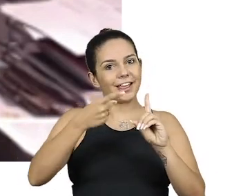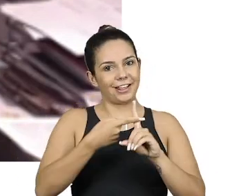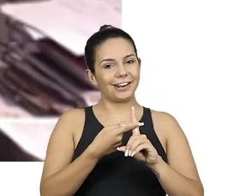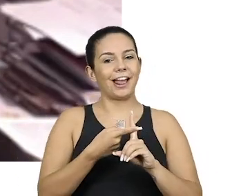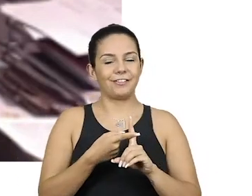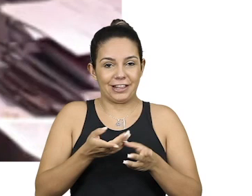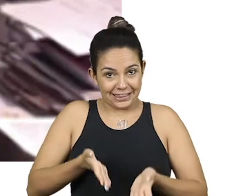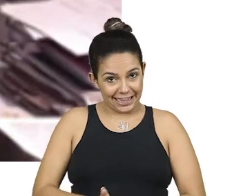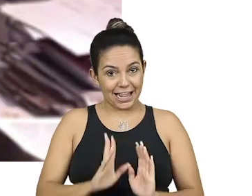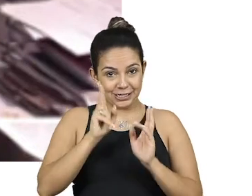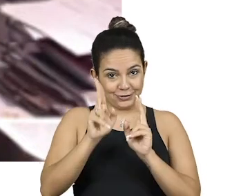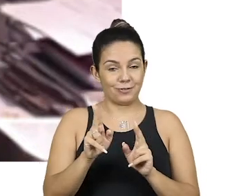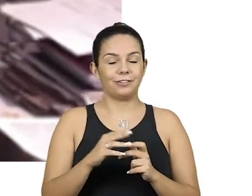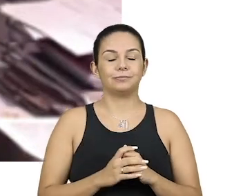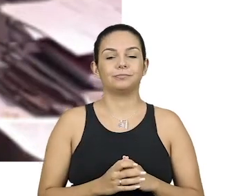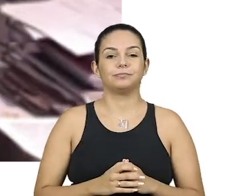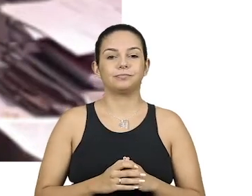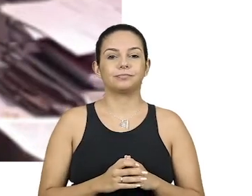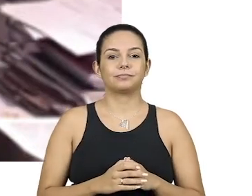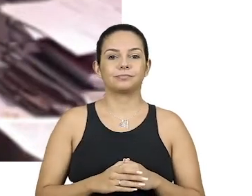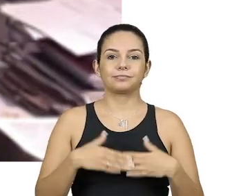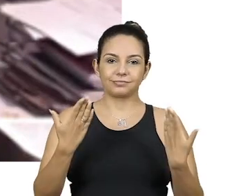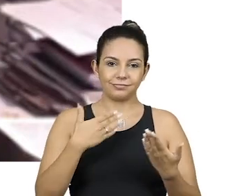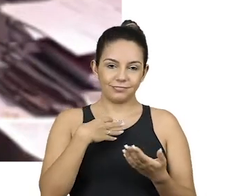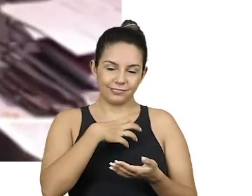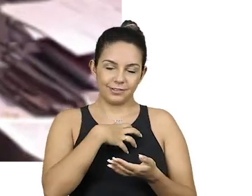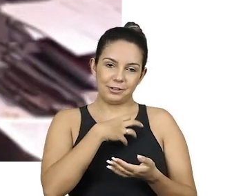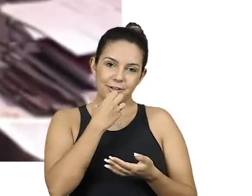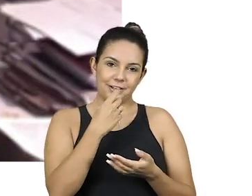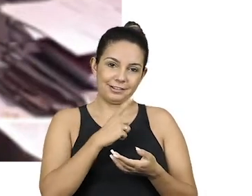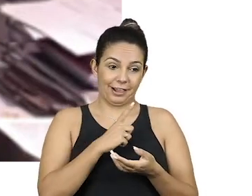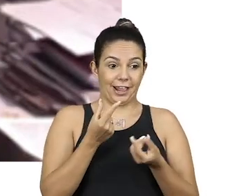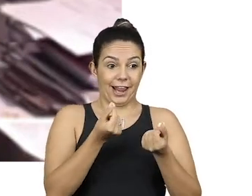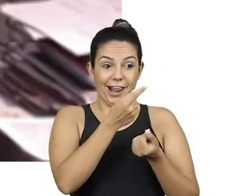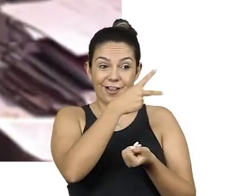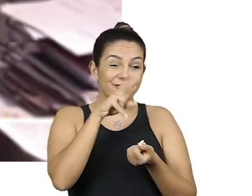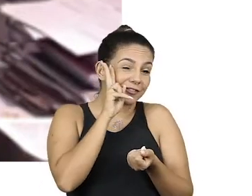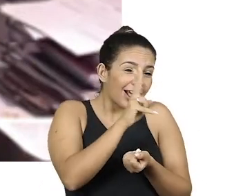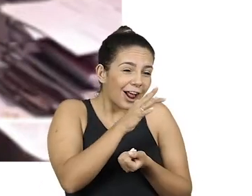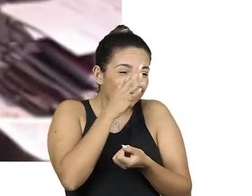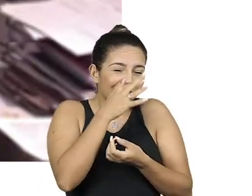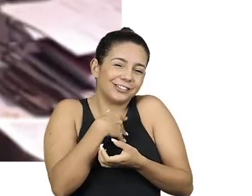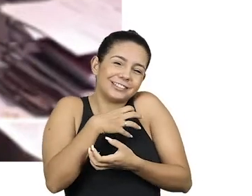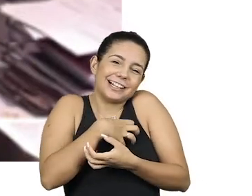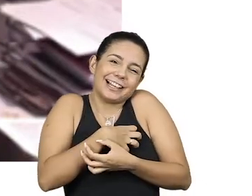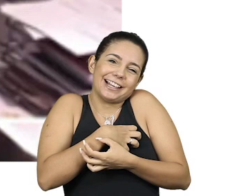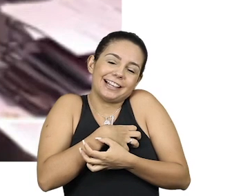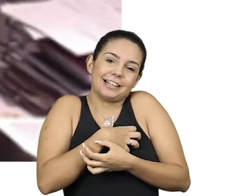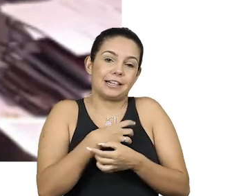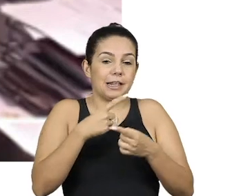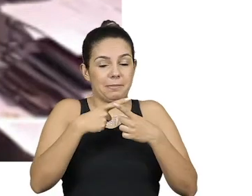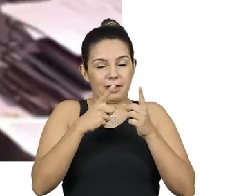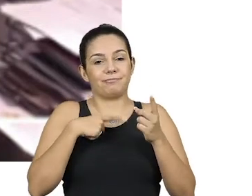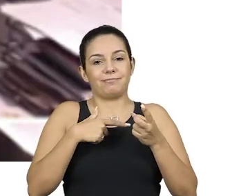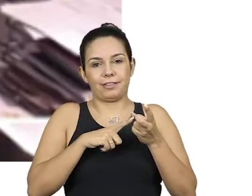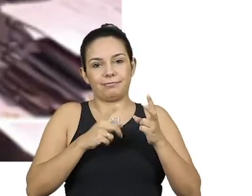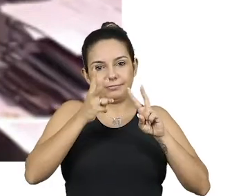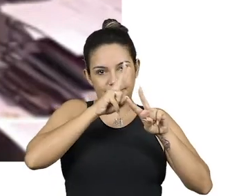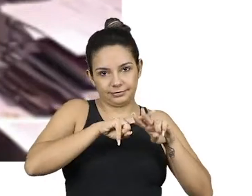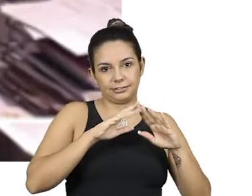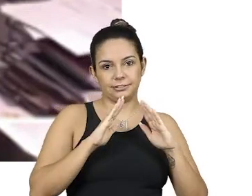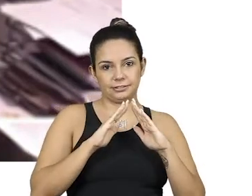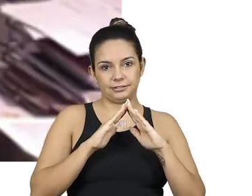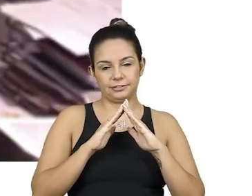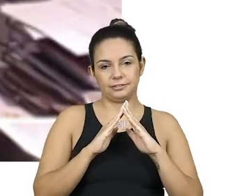luz. Então, eu estou me sentindo rica, embora trancafiada em casa